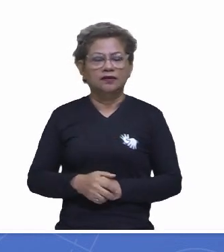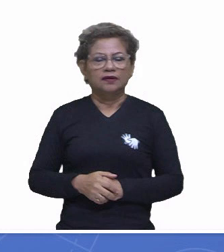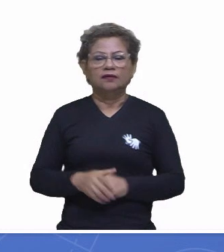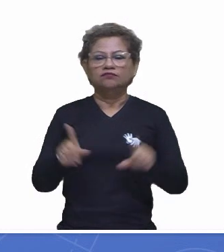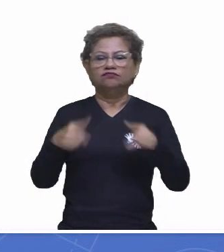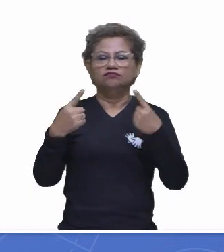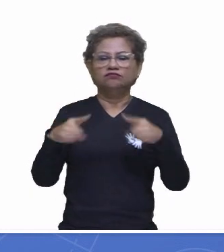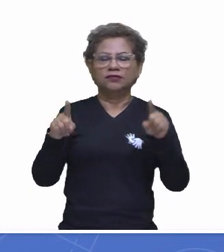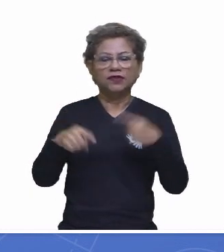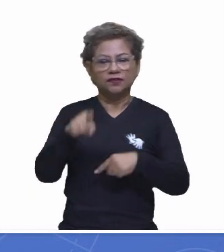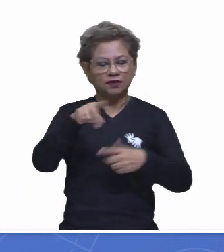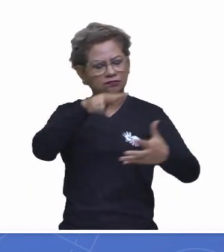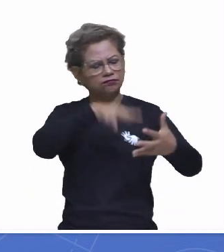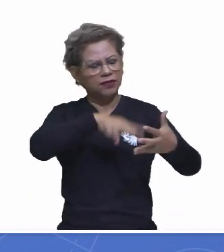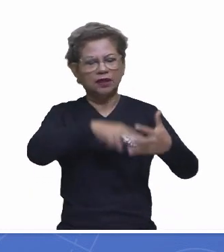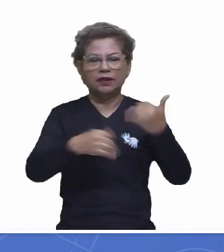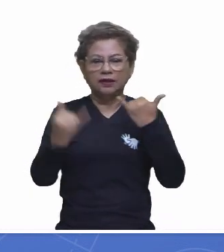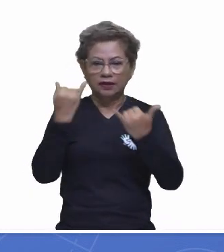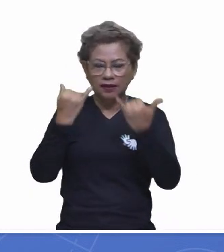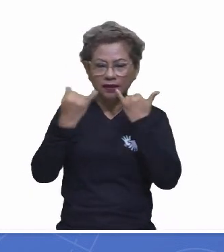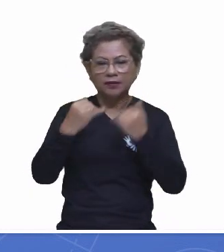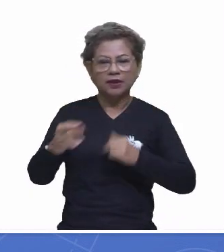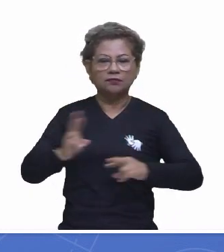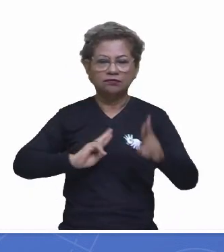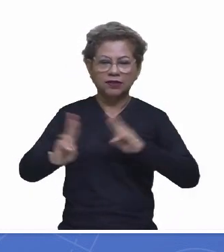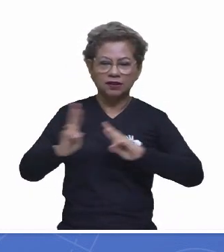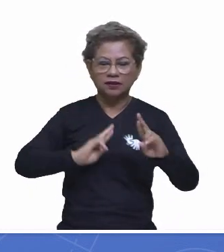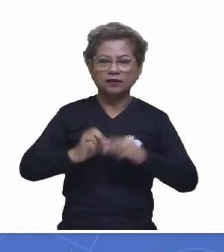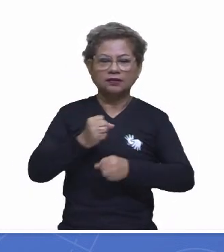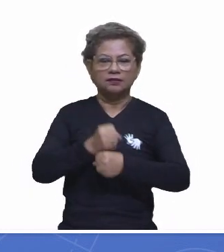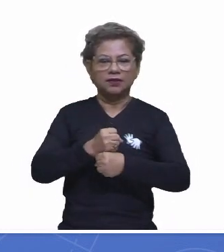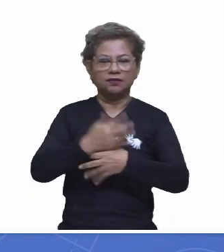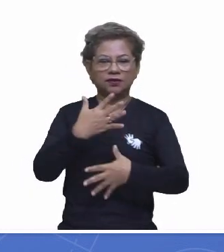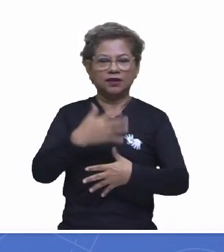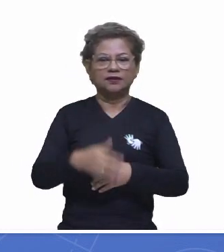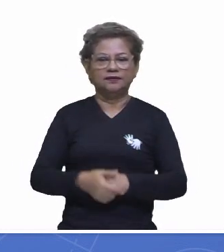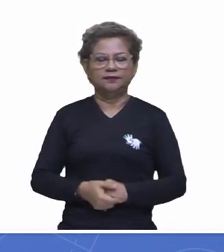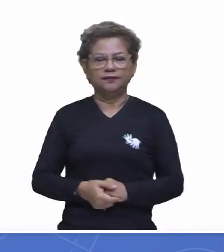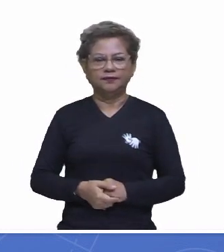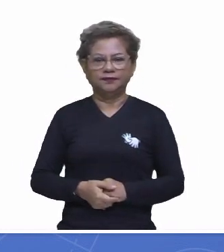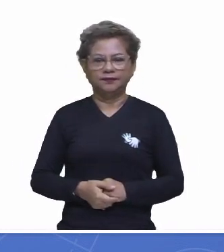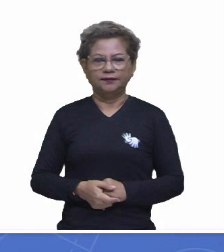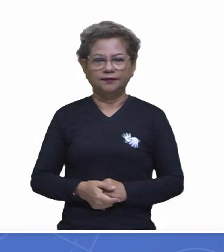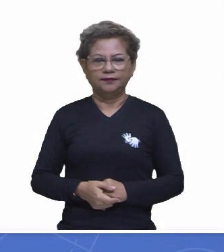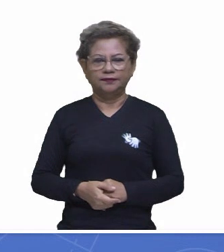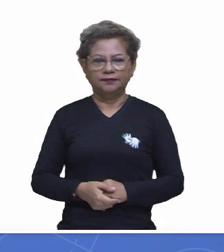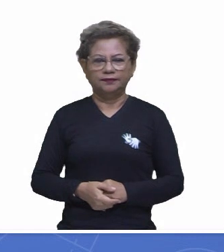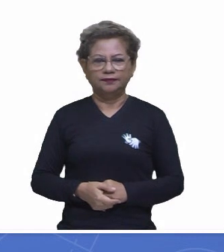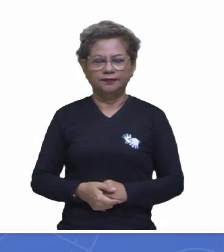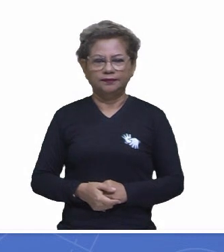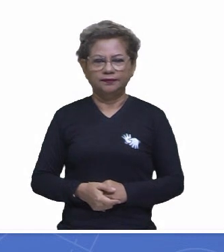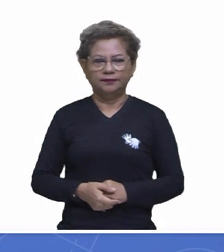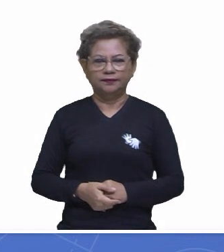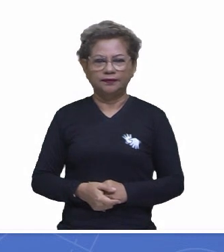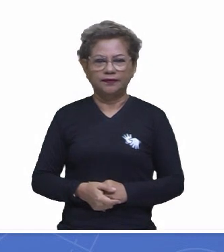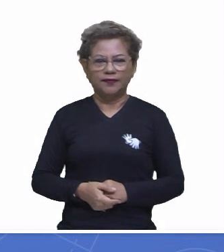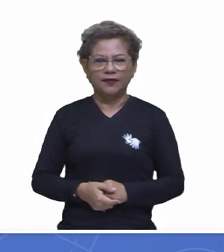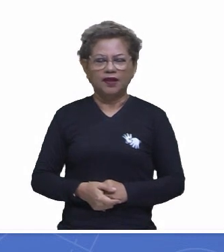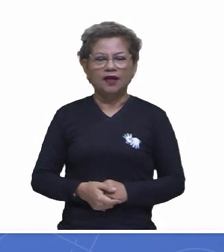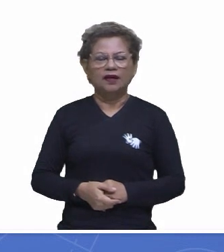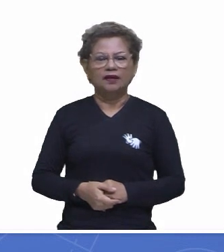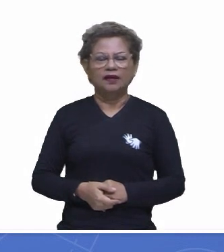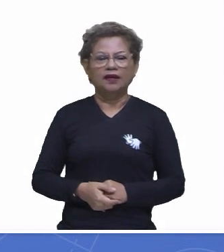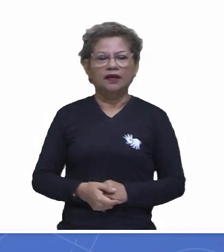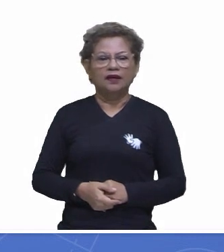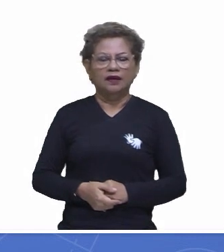a resposta dessa questão aí lá no chat. Tá bom, gente? Vamos lá. A questão: caminhando contra o vento,